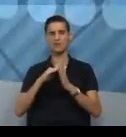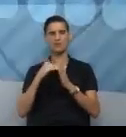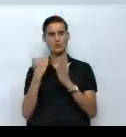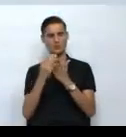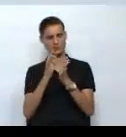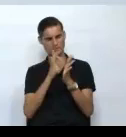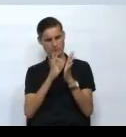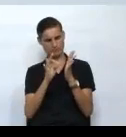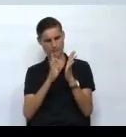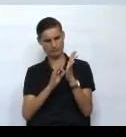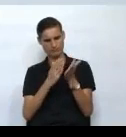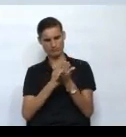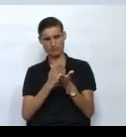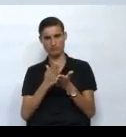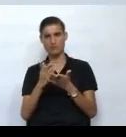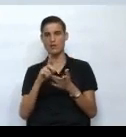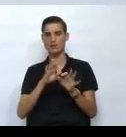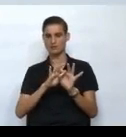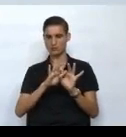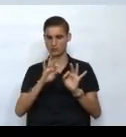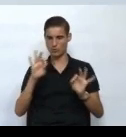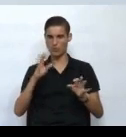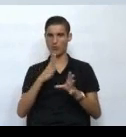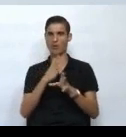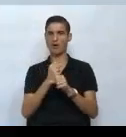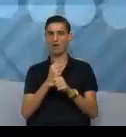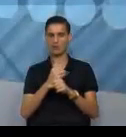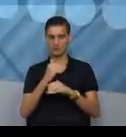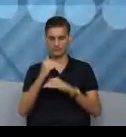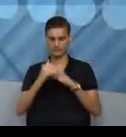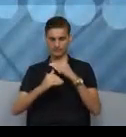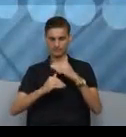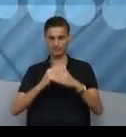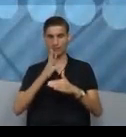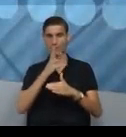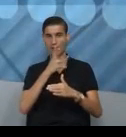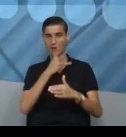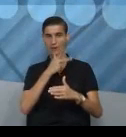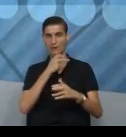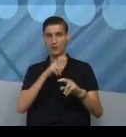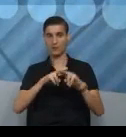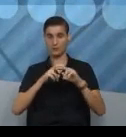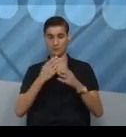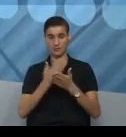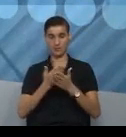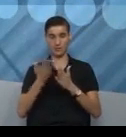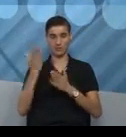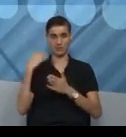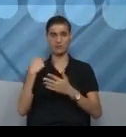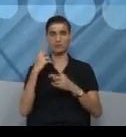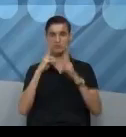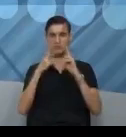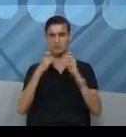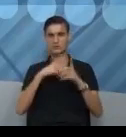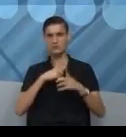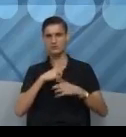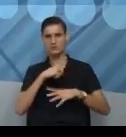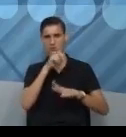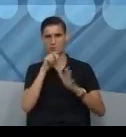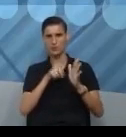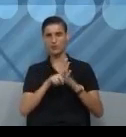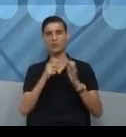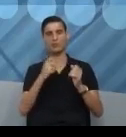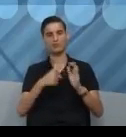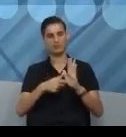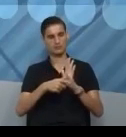a descrição desse processo. É um processo longo, é um cálculo longo. Então, na aula anterior que nós vimos, se você tiver alguma dúvida,